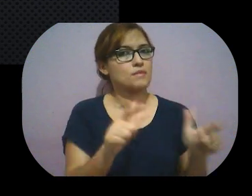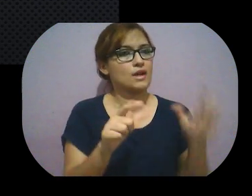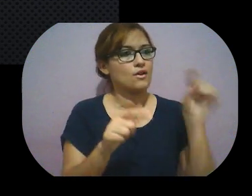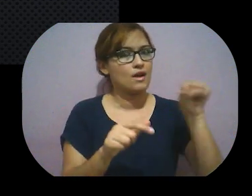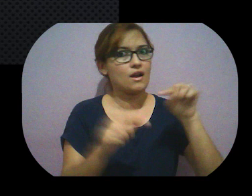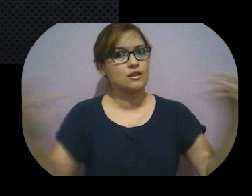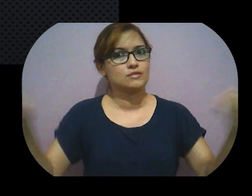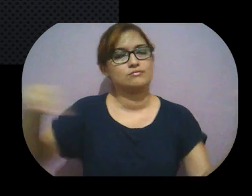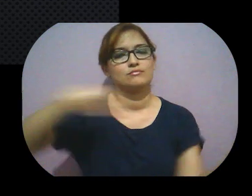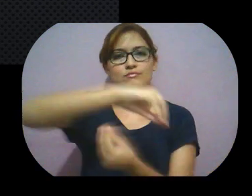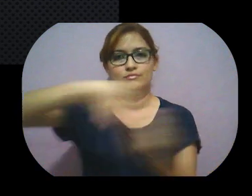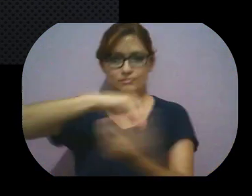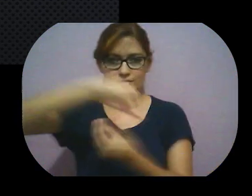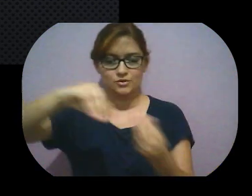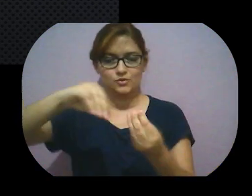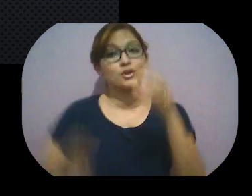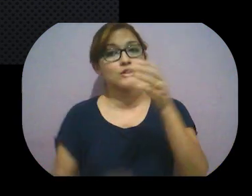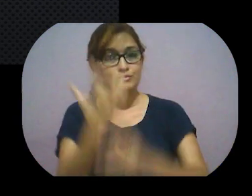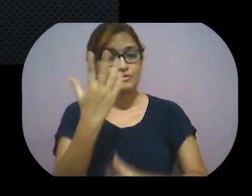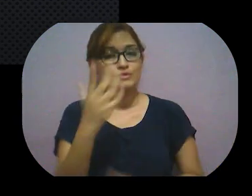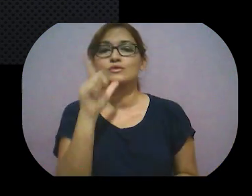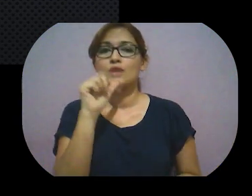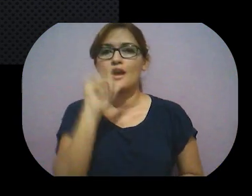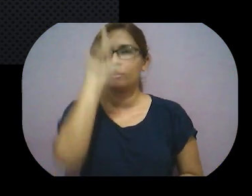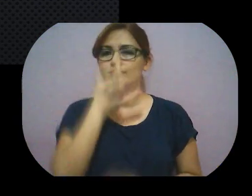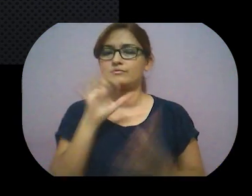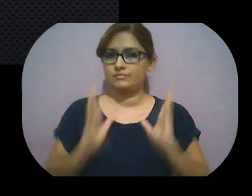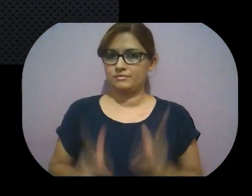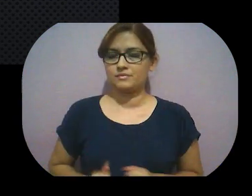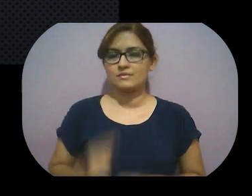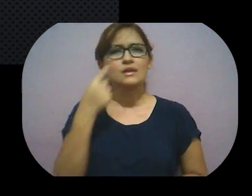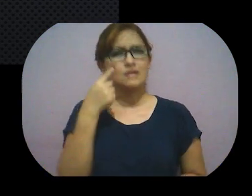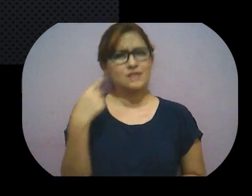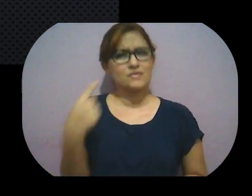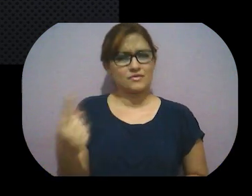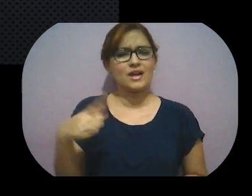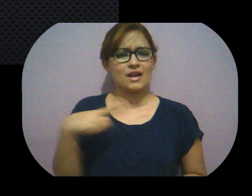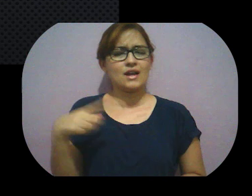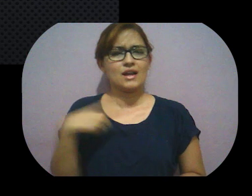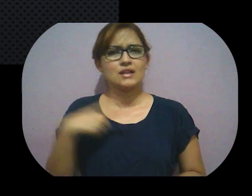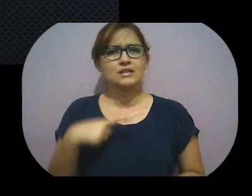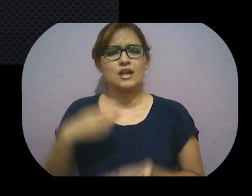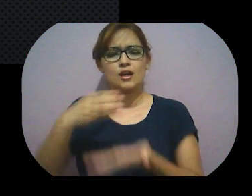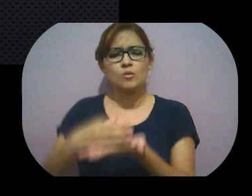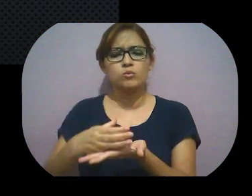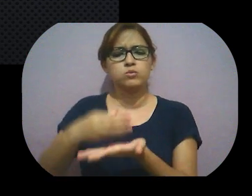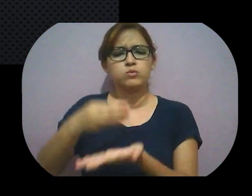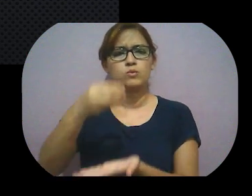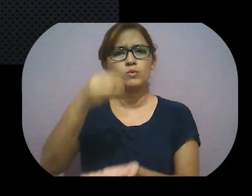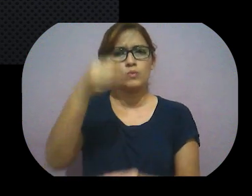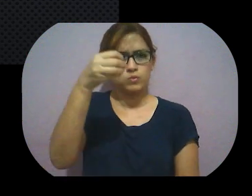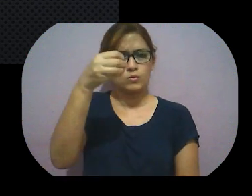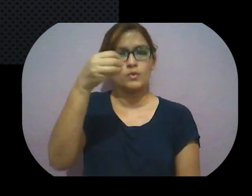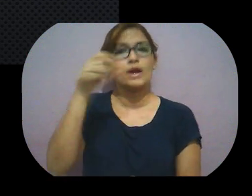é o nosso solvente. Nós temos aqui um balão de fundo chato, balão volumétrico de fundo chato. Nós temos aqui um